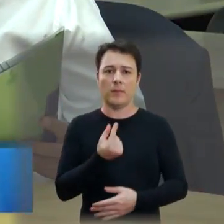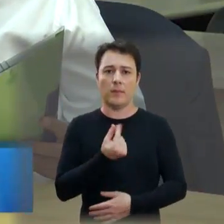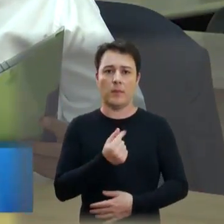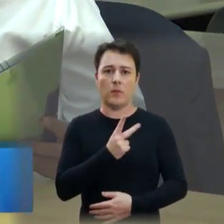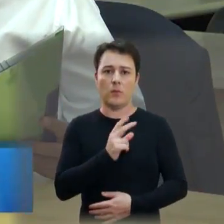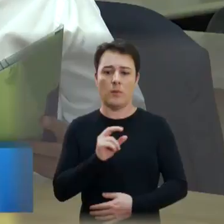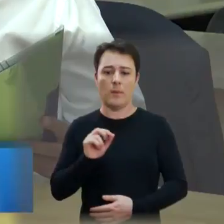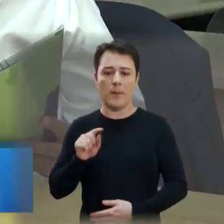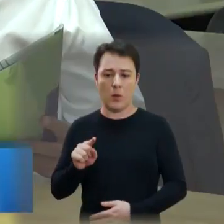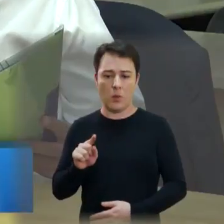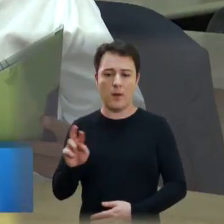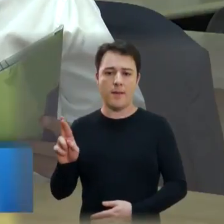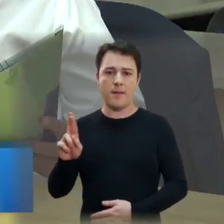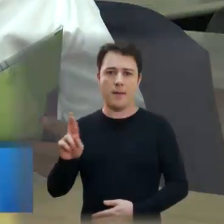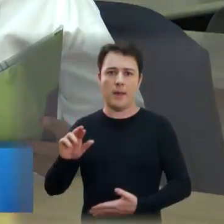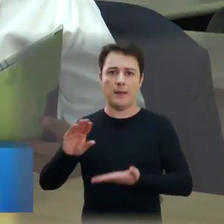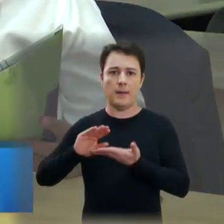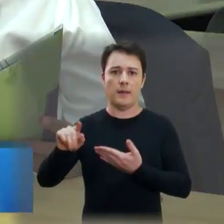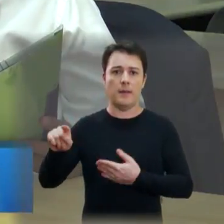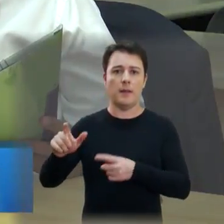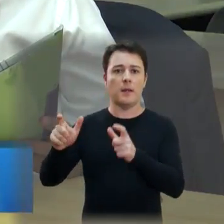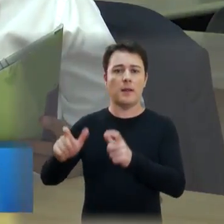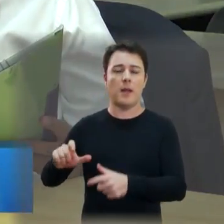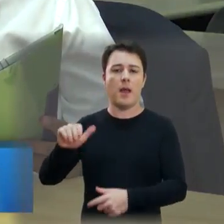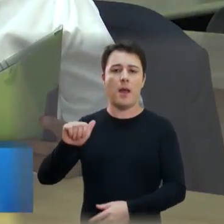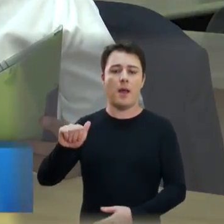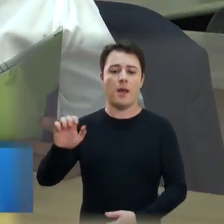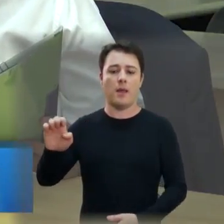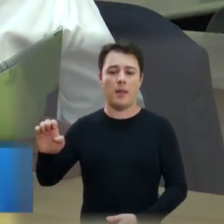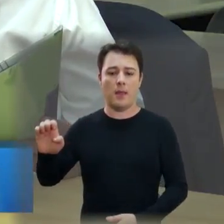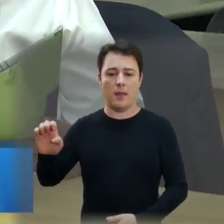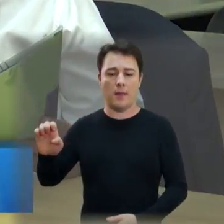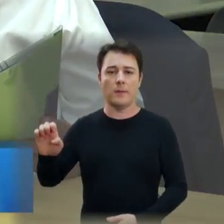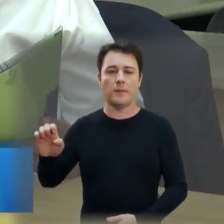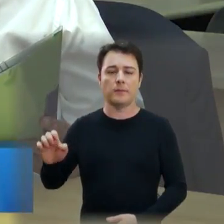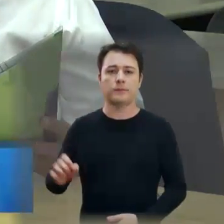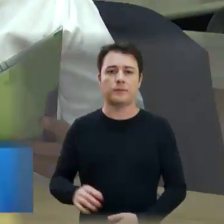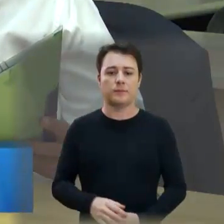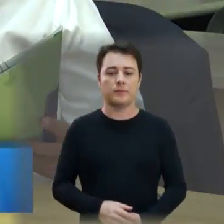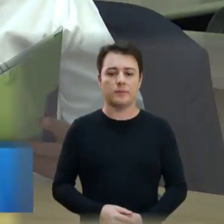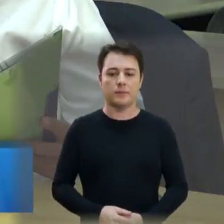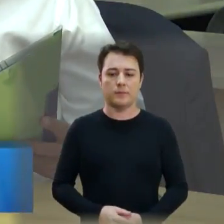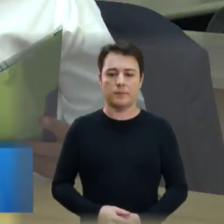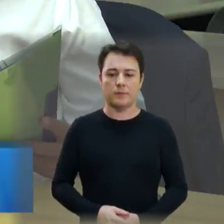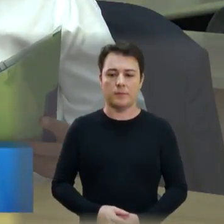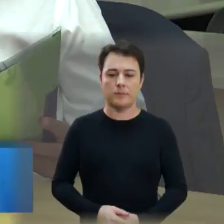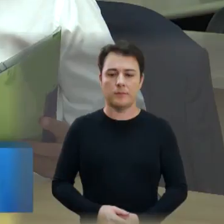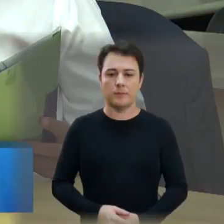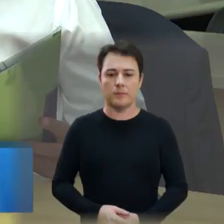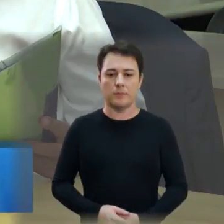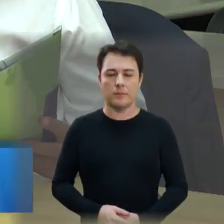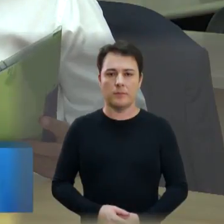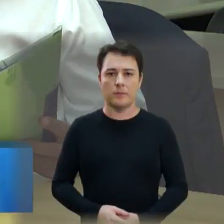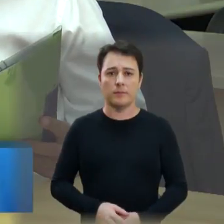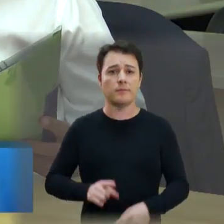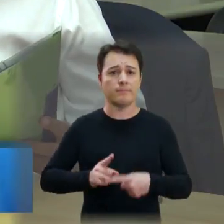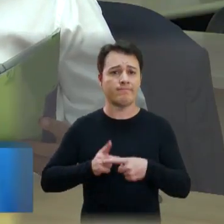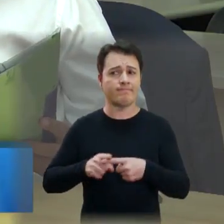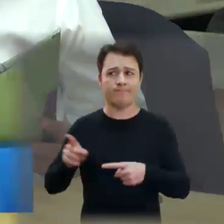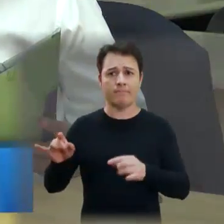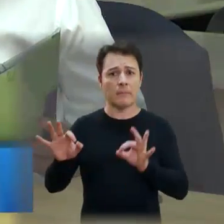desses R$ 200 mil para a Associação, né, de Atendimento Educacional Especializado, que